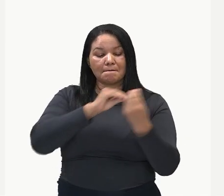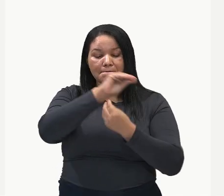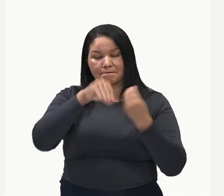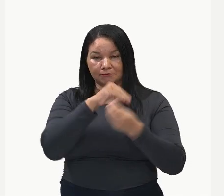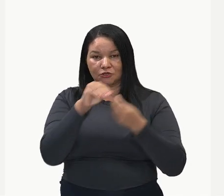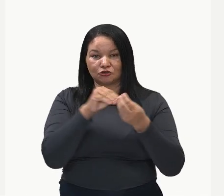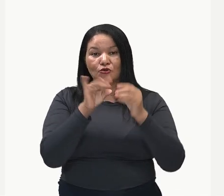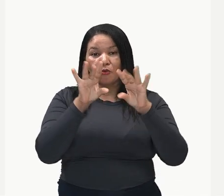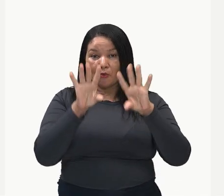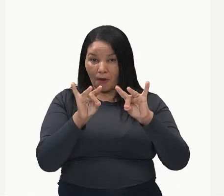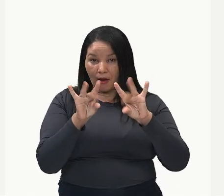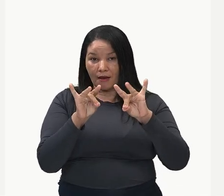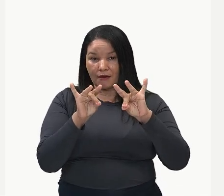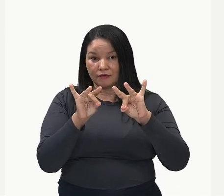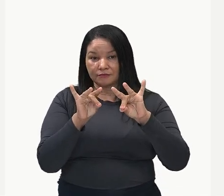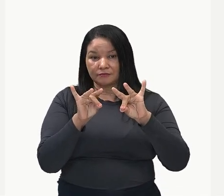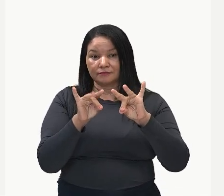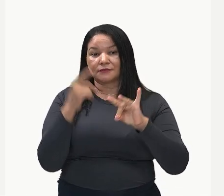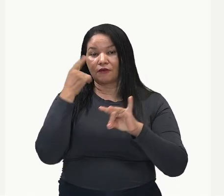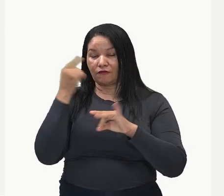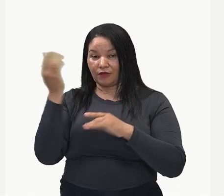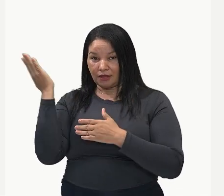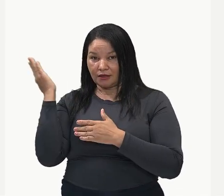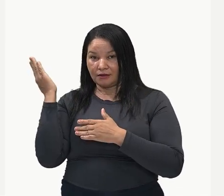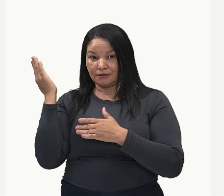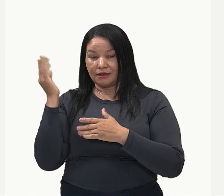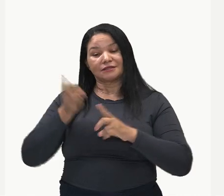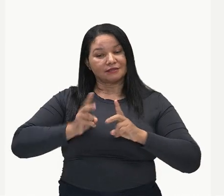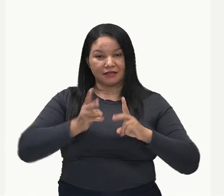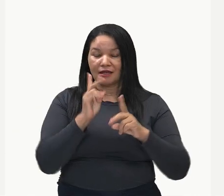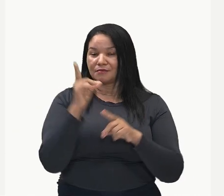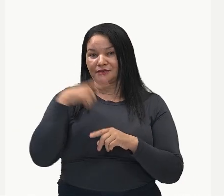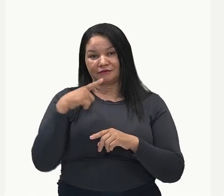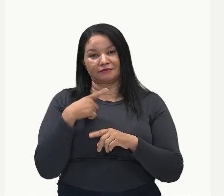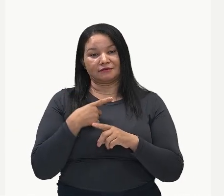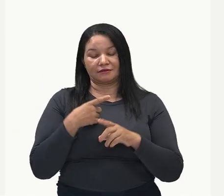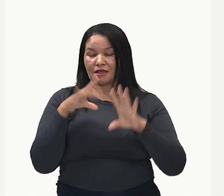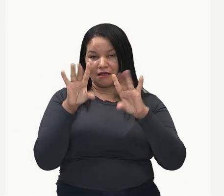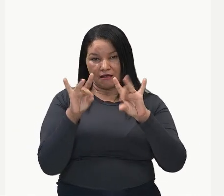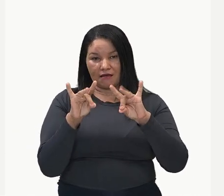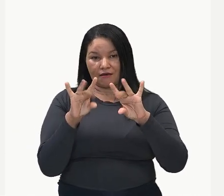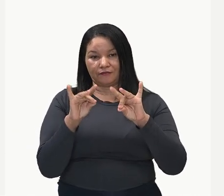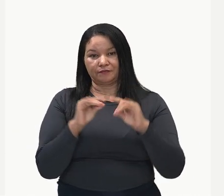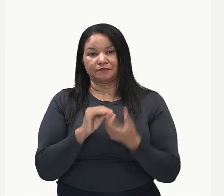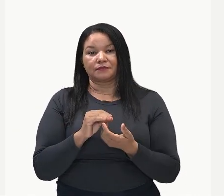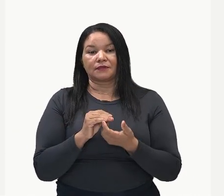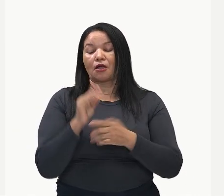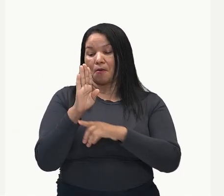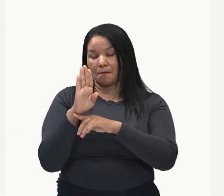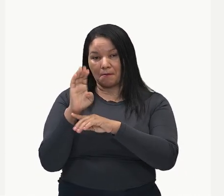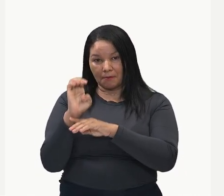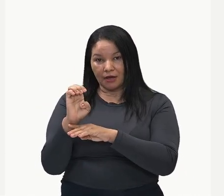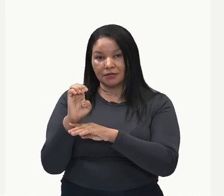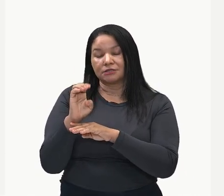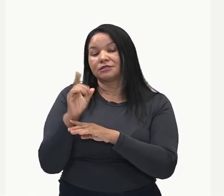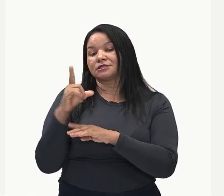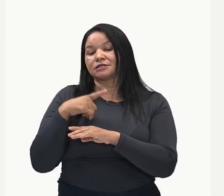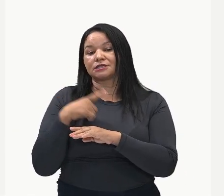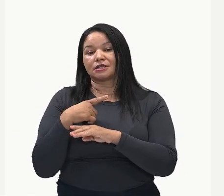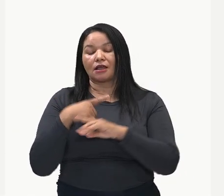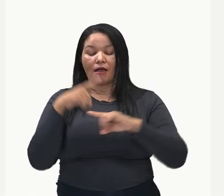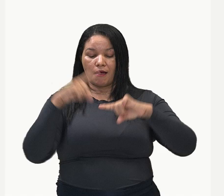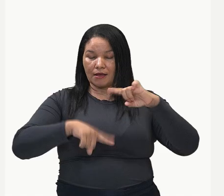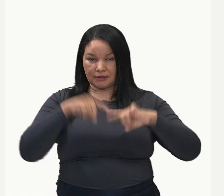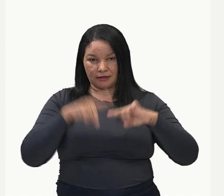a água, né, a água está presente aqui quase em todas as reações, dão origem a bases, ou seja, a aqueles elementos